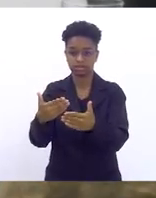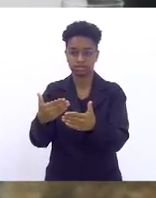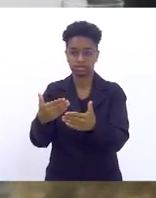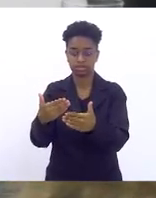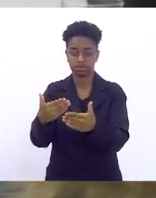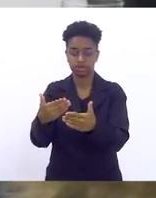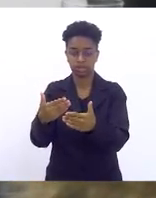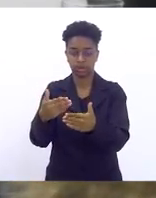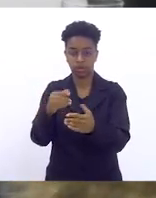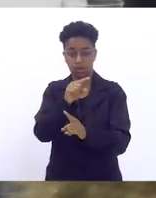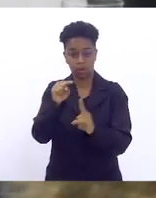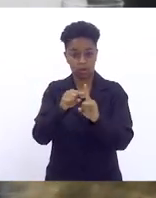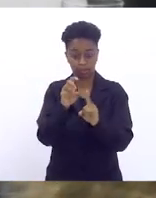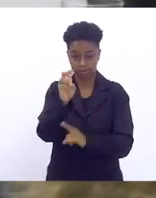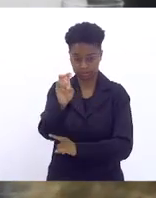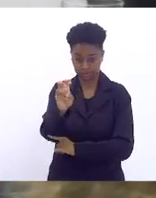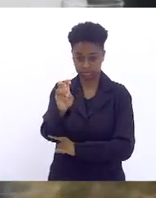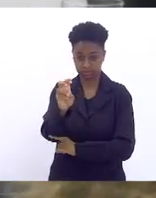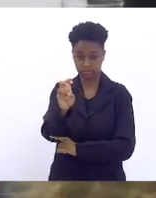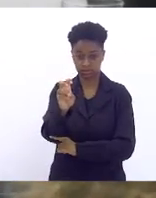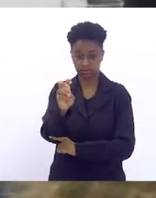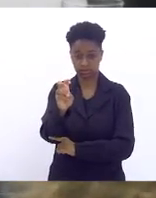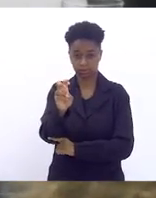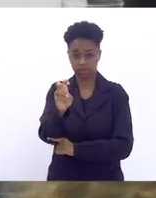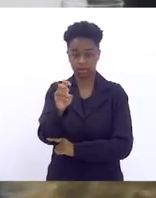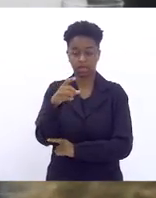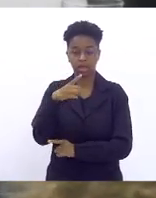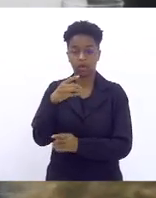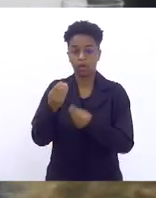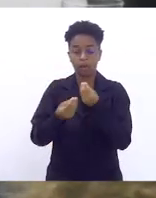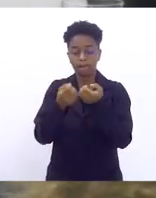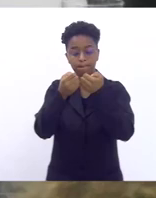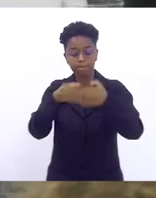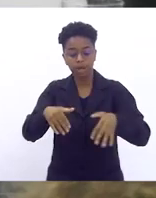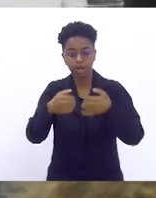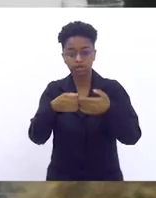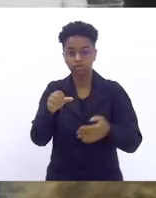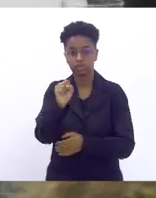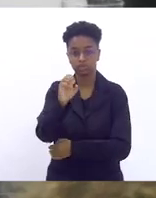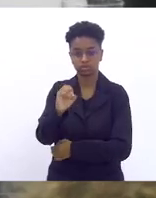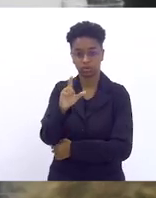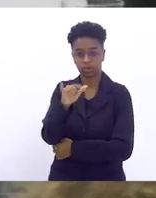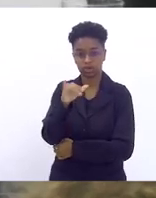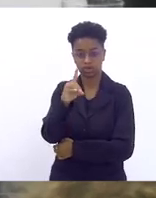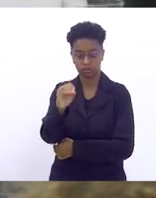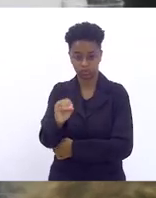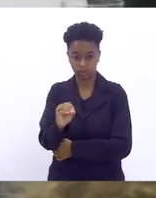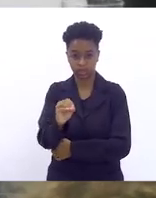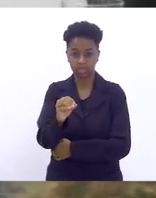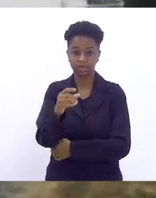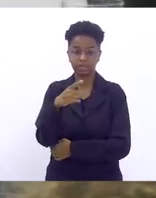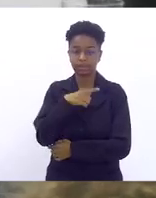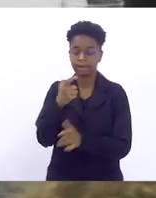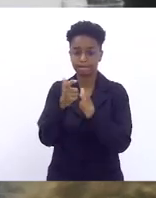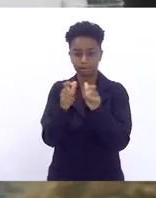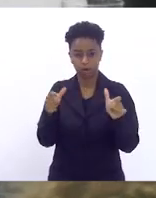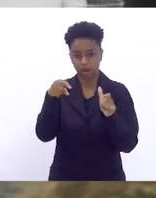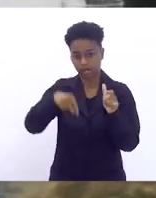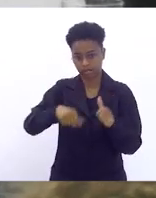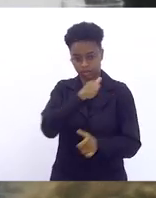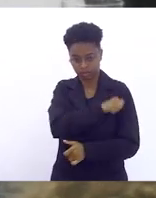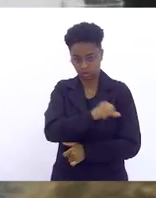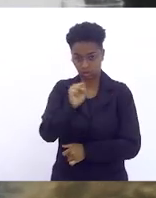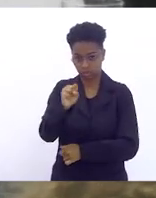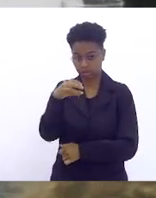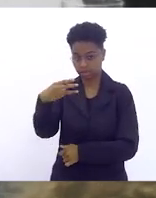Missão 5 redução dos impactos de resíduos sólidos grande parte do Estado do Rio de Janeiro 83%